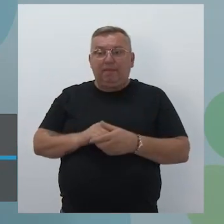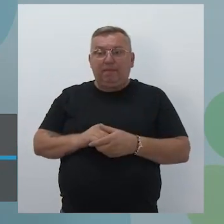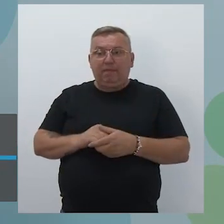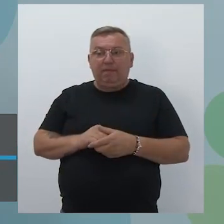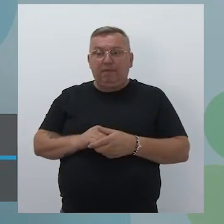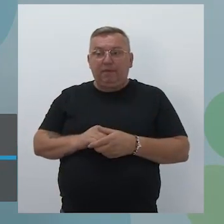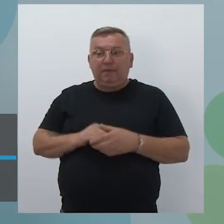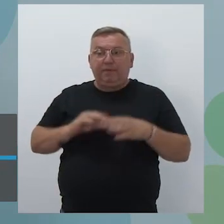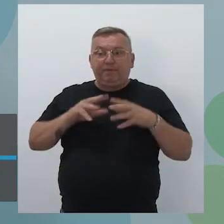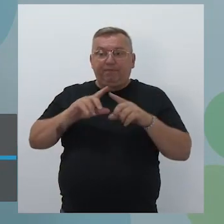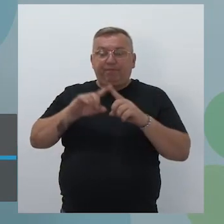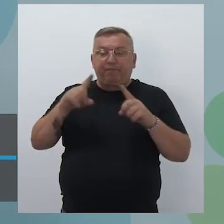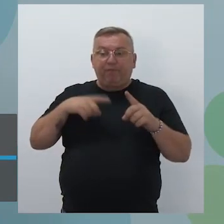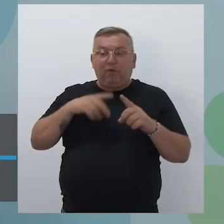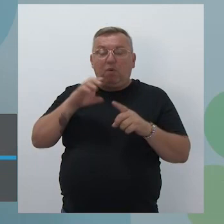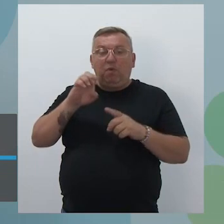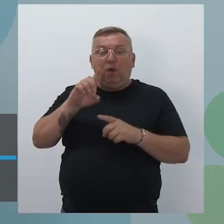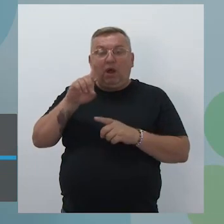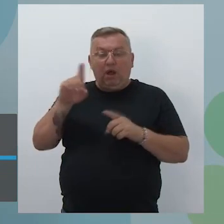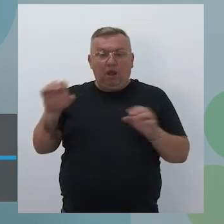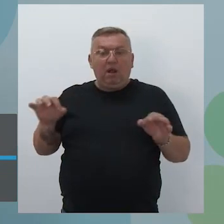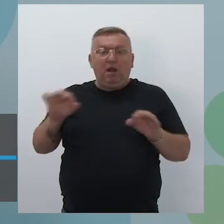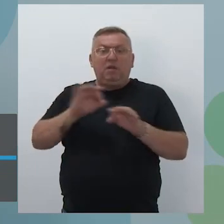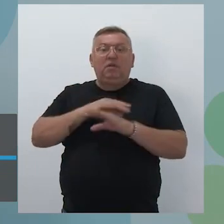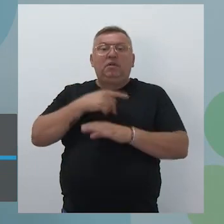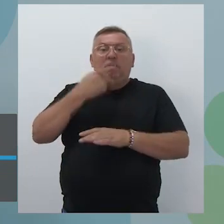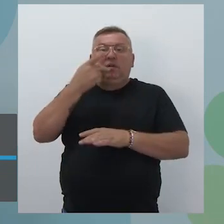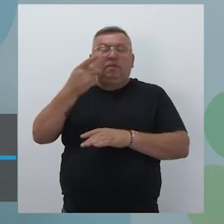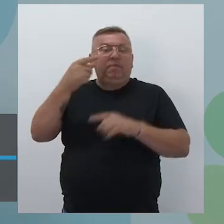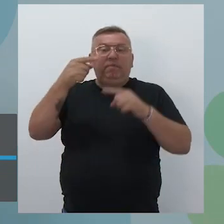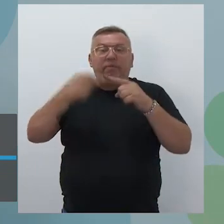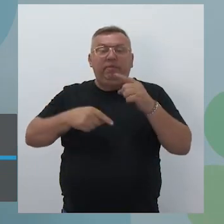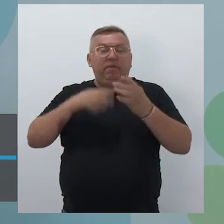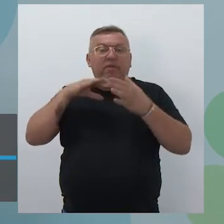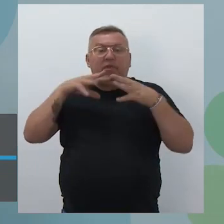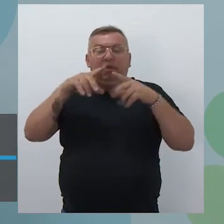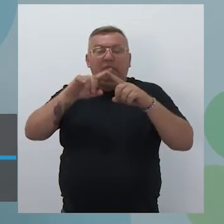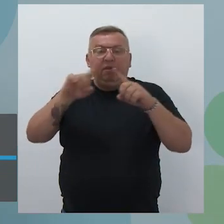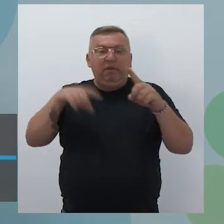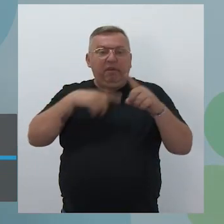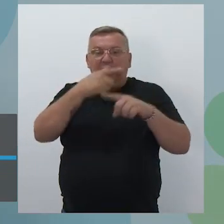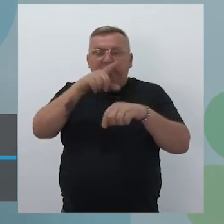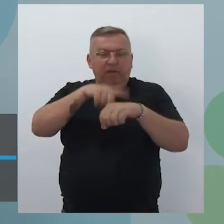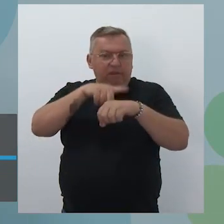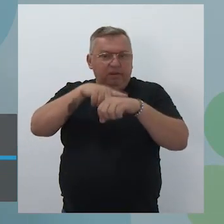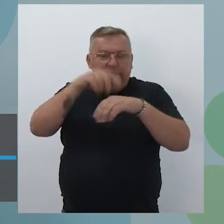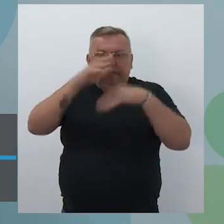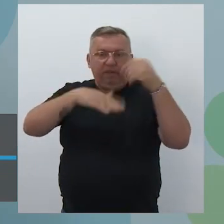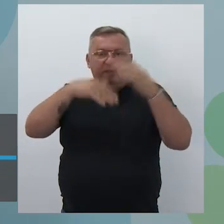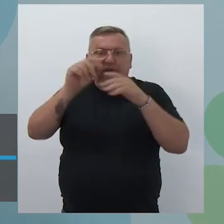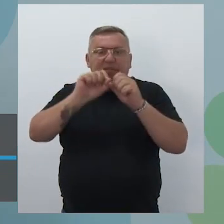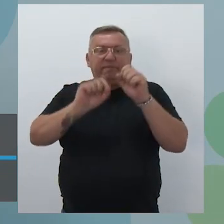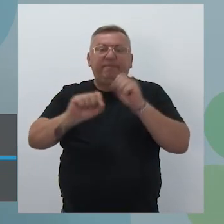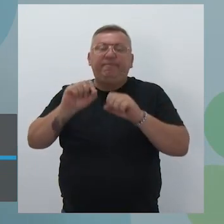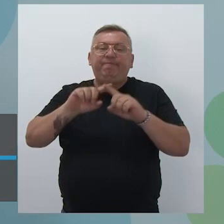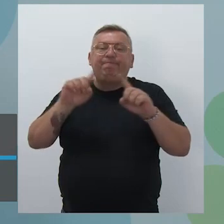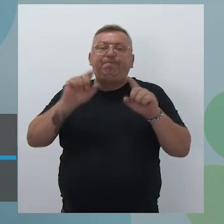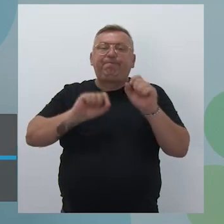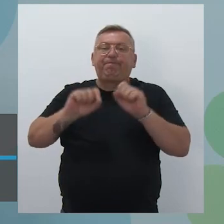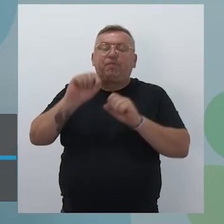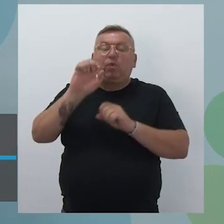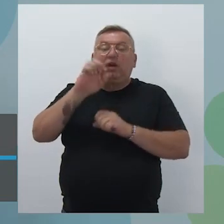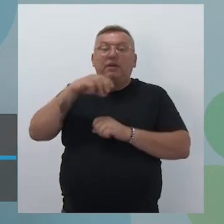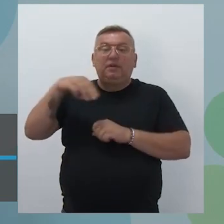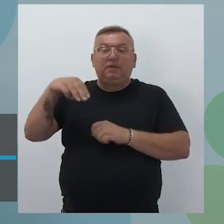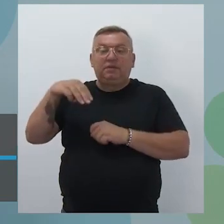todos não, mas como o Ed acabou de dizer, não é? Não cabe tudo, nós não teríamos tempo hábil de fazer isso, afinal de contas o ensino médio